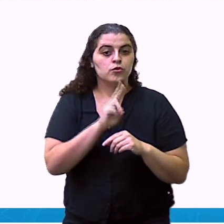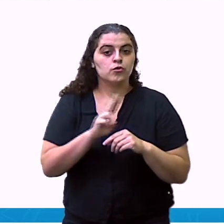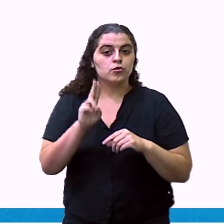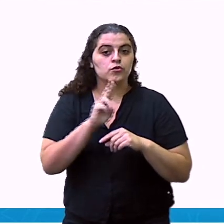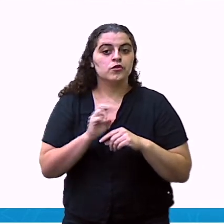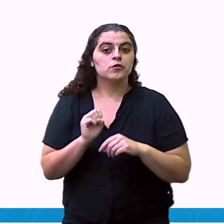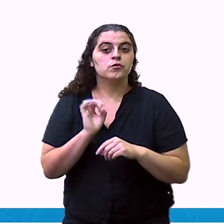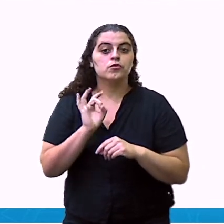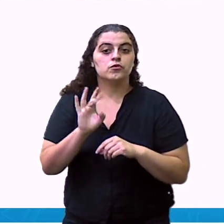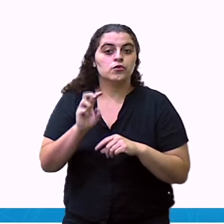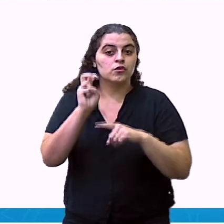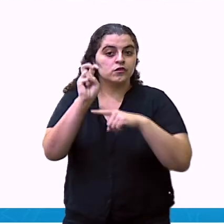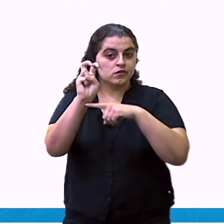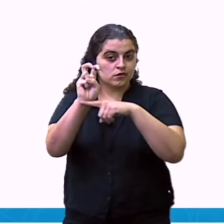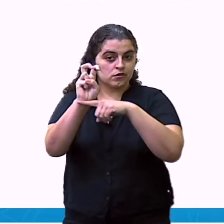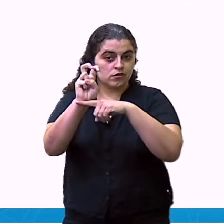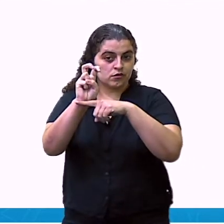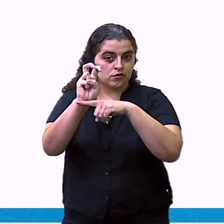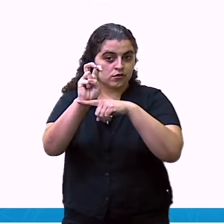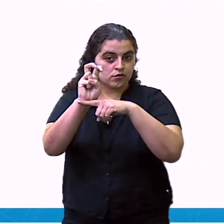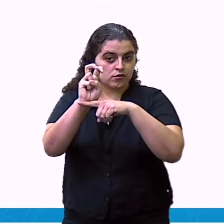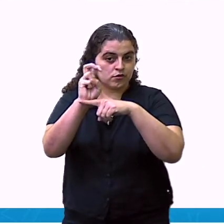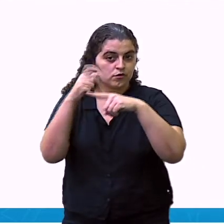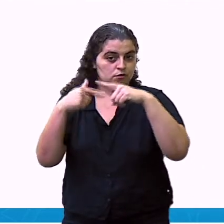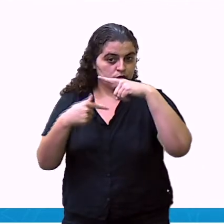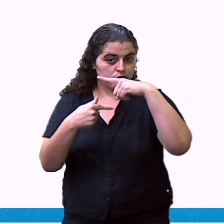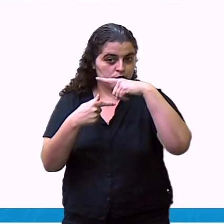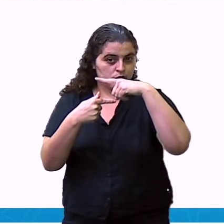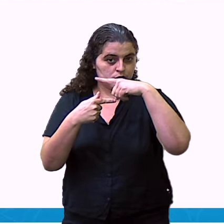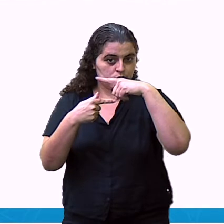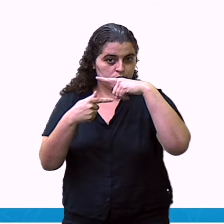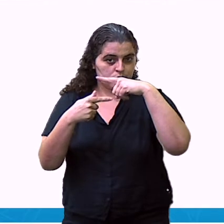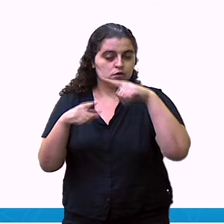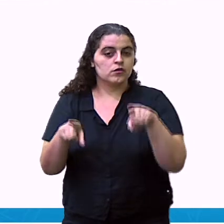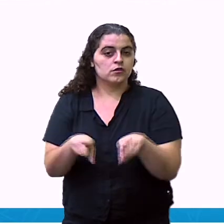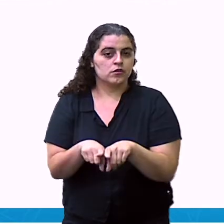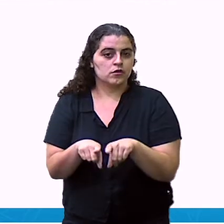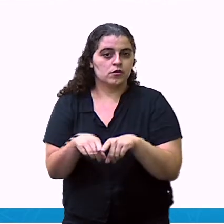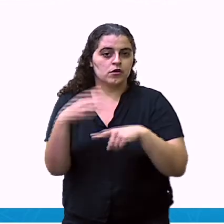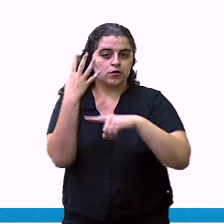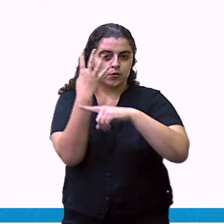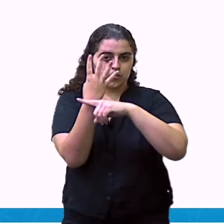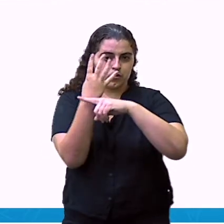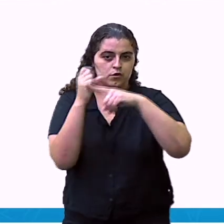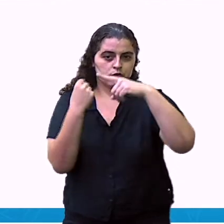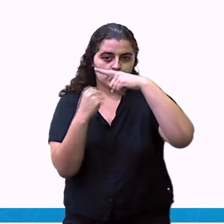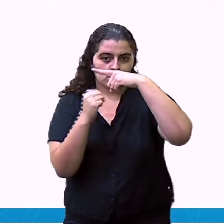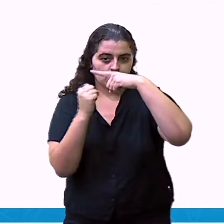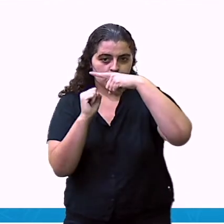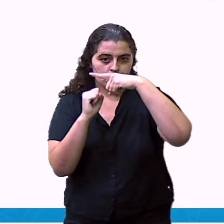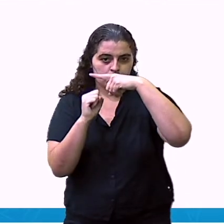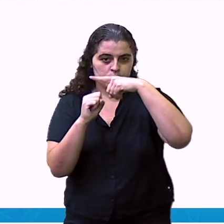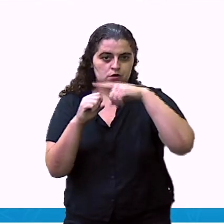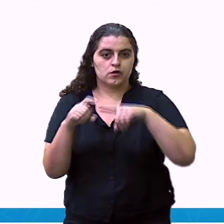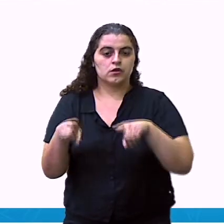utilizamos 5 delas, ou seja, 5/7. Também temos 4/8